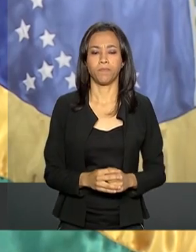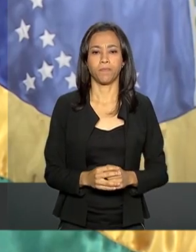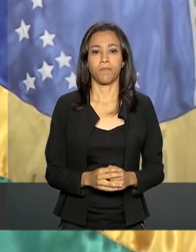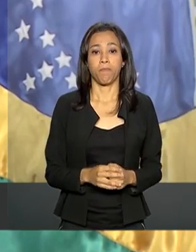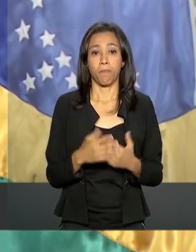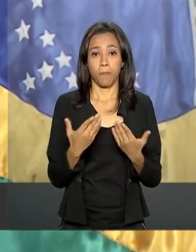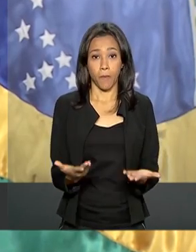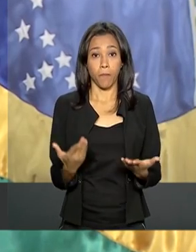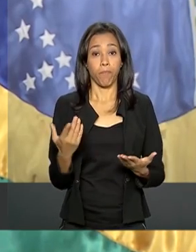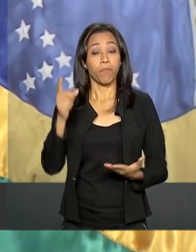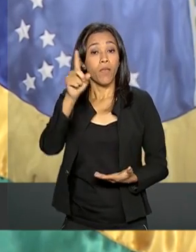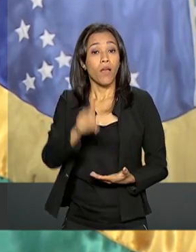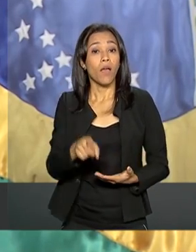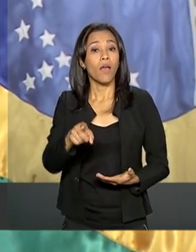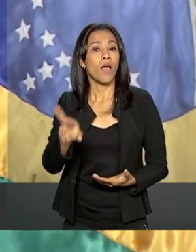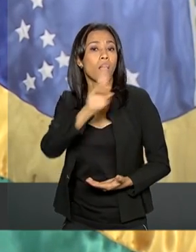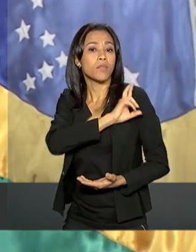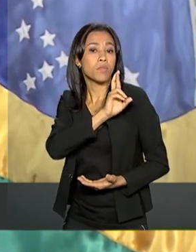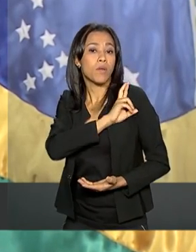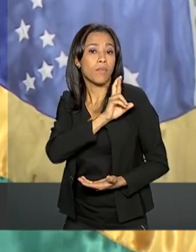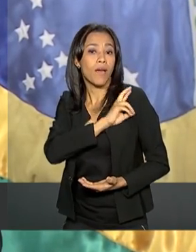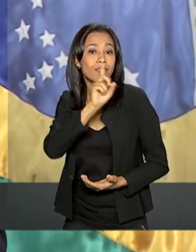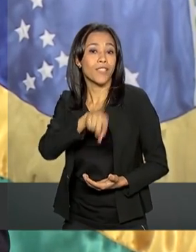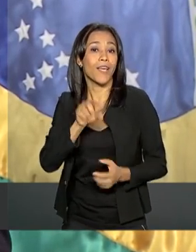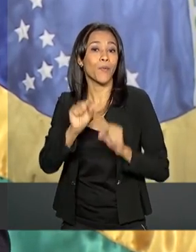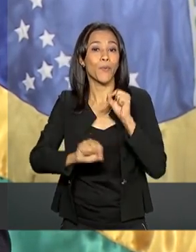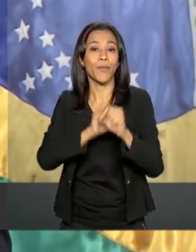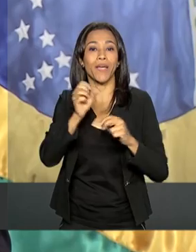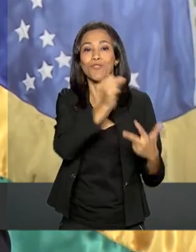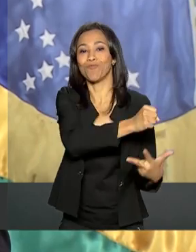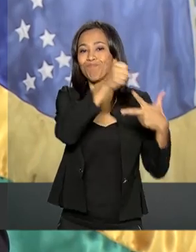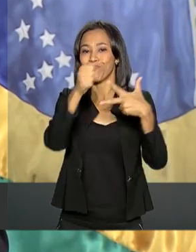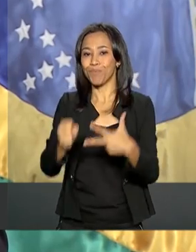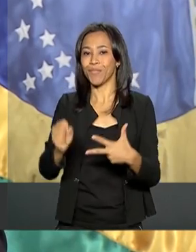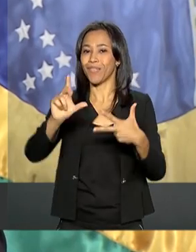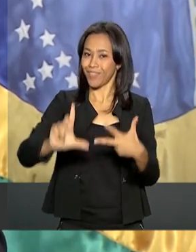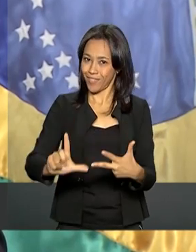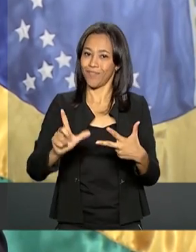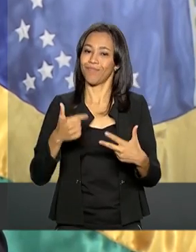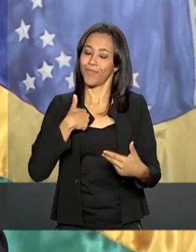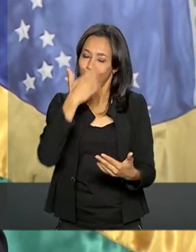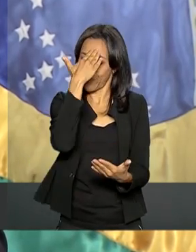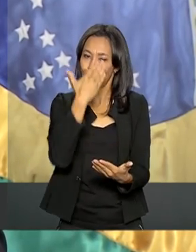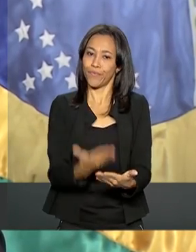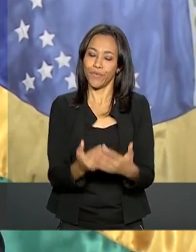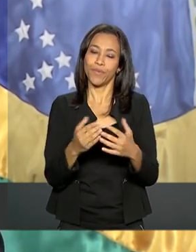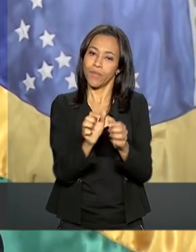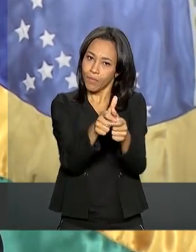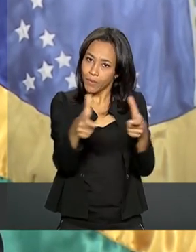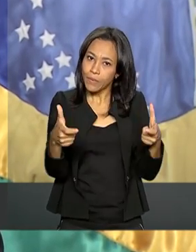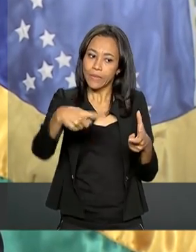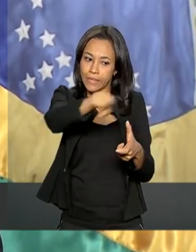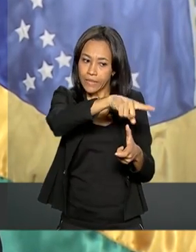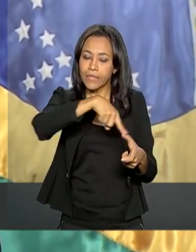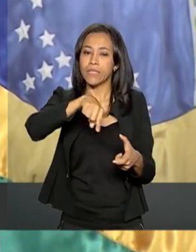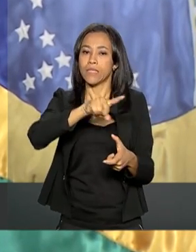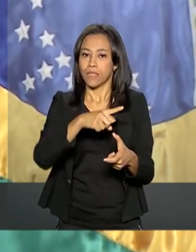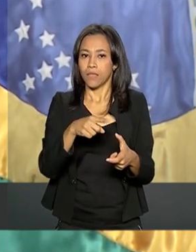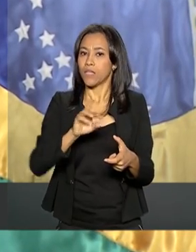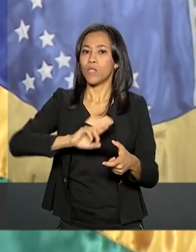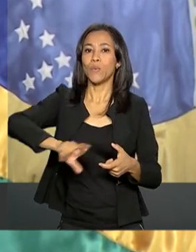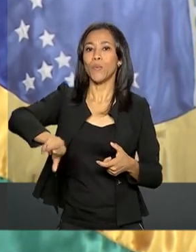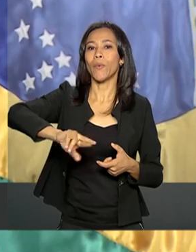A responsabilidade do momento está com o Parlamento brasileiro e eu confio na maioria dos parlamentares que essa não é